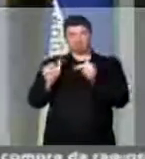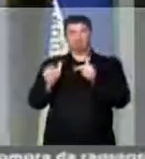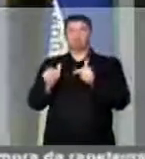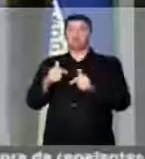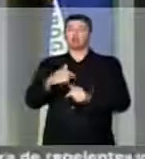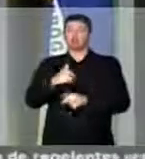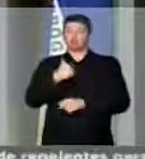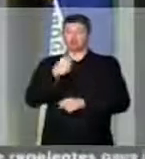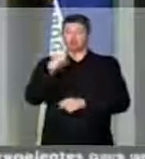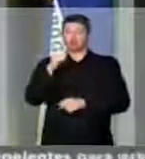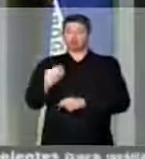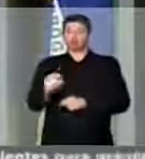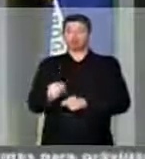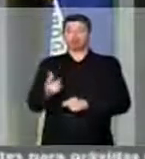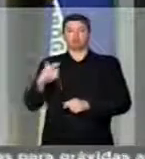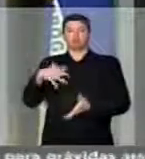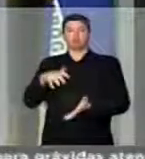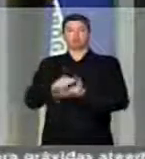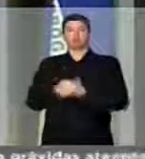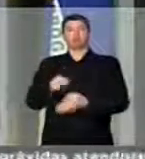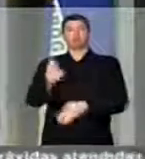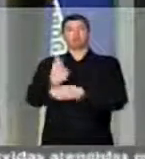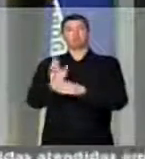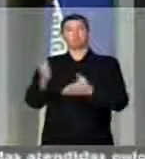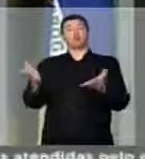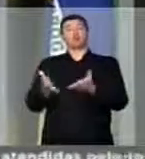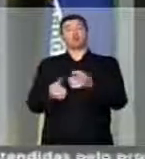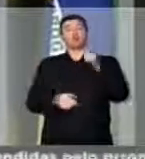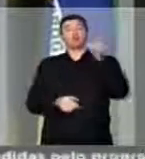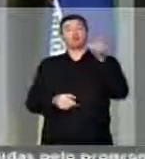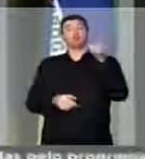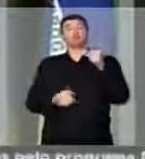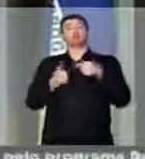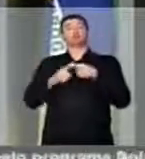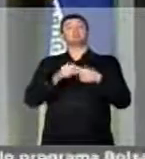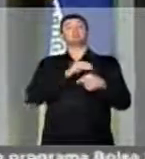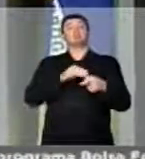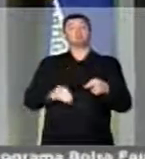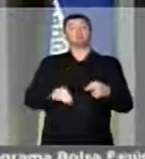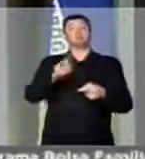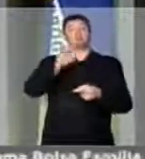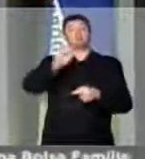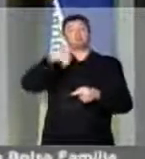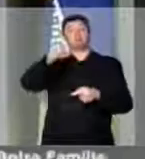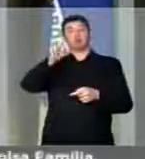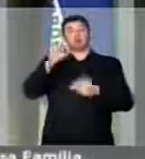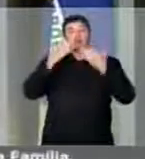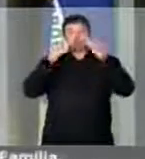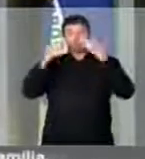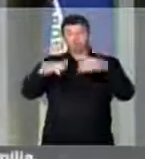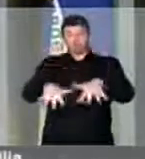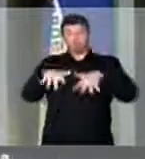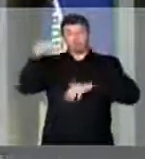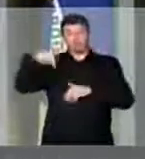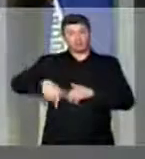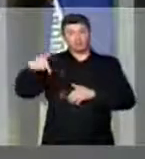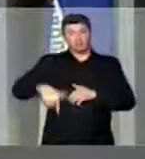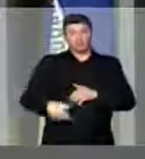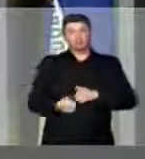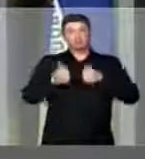quero dizer que dê entrada num requerimento hoje para que o ministro Jacques Wagner, perante o plenário dessa